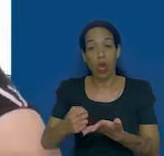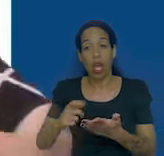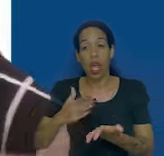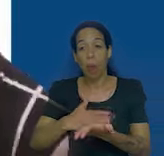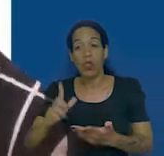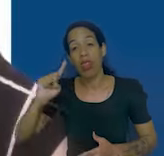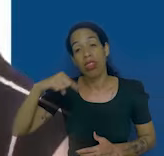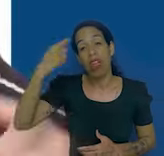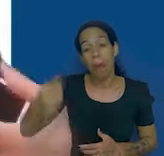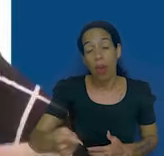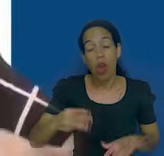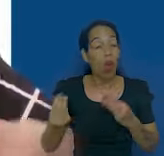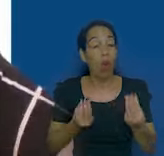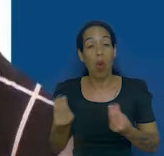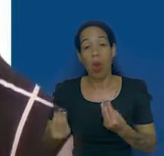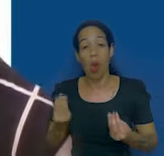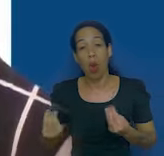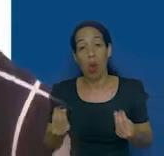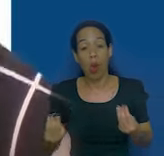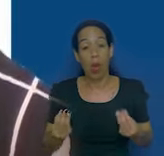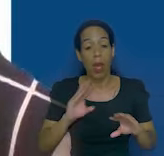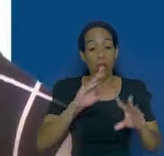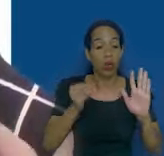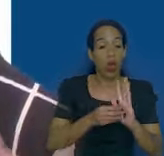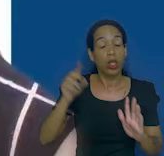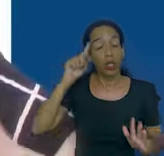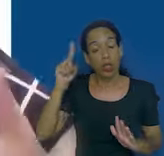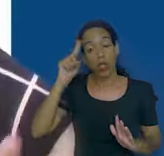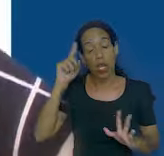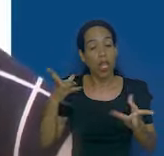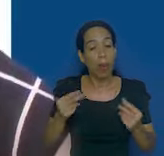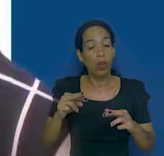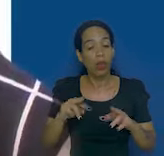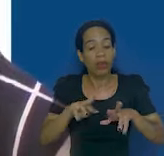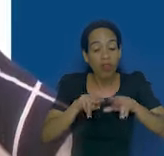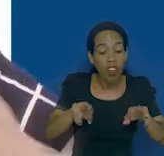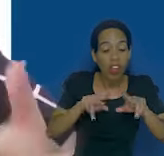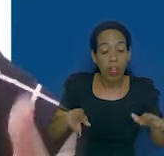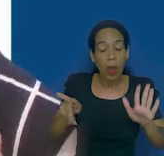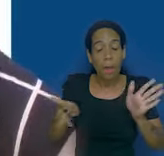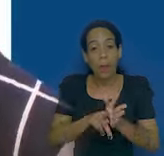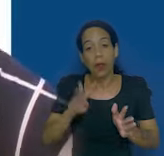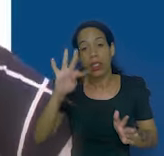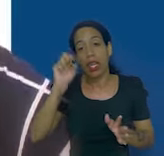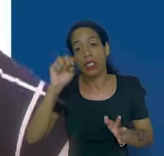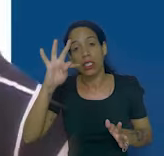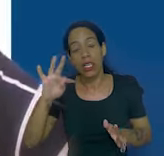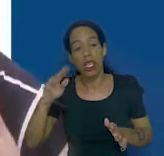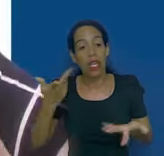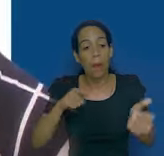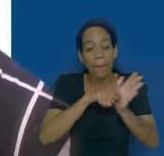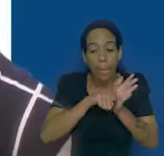começaram depois, né? Como é que isso é aplicado no dia a dia, e tem muita divergência no próprio TST, então a